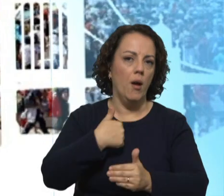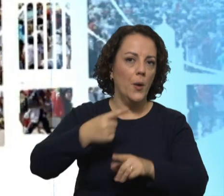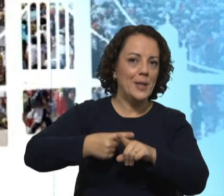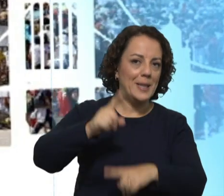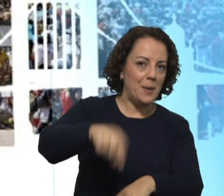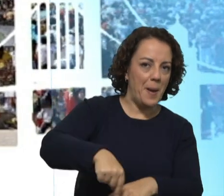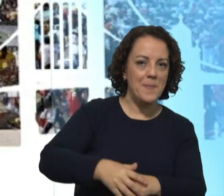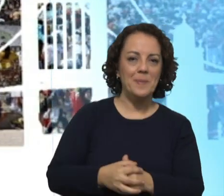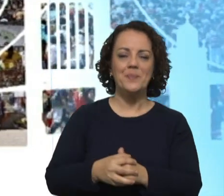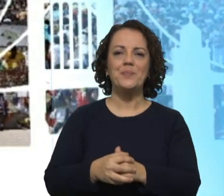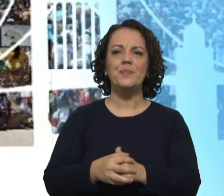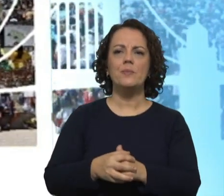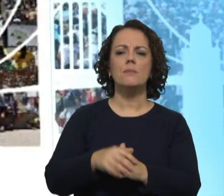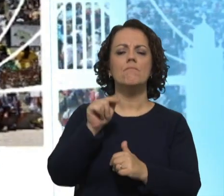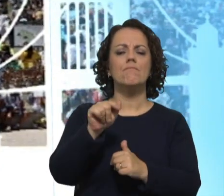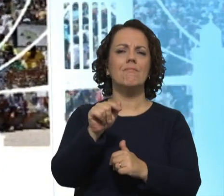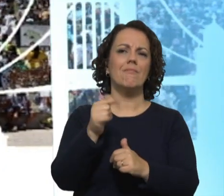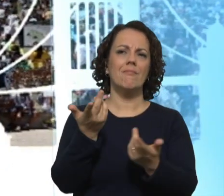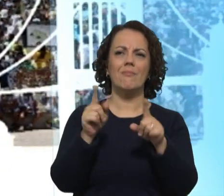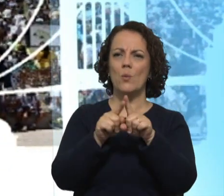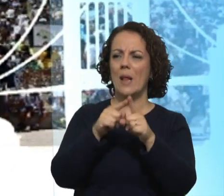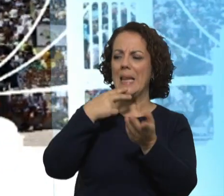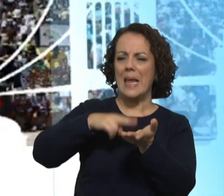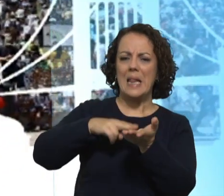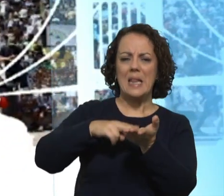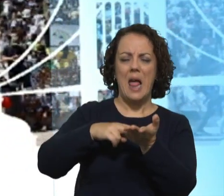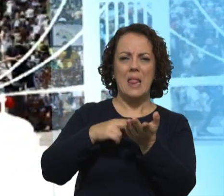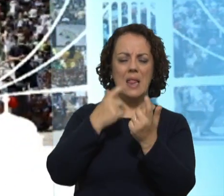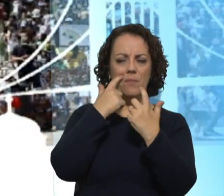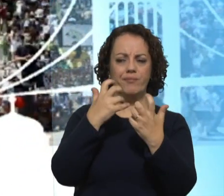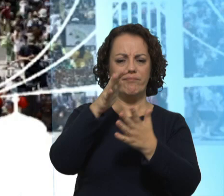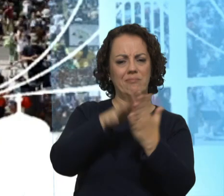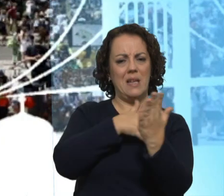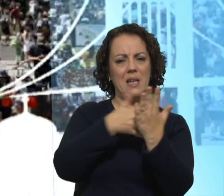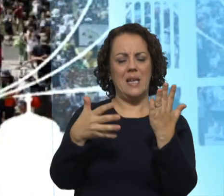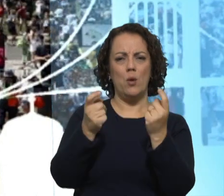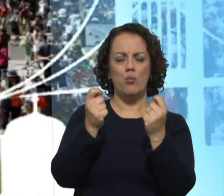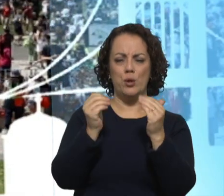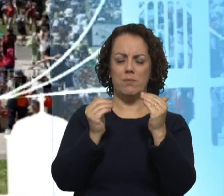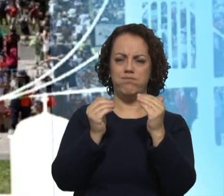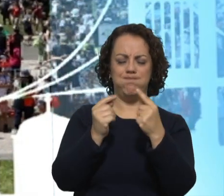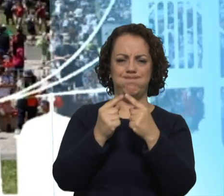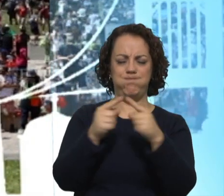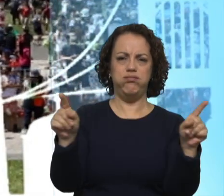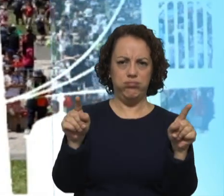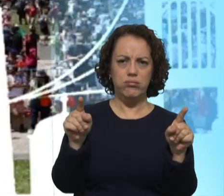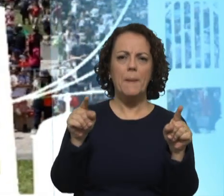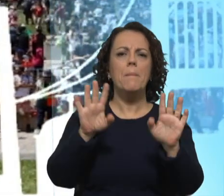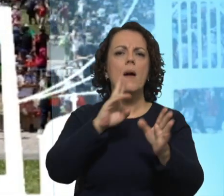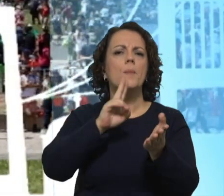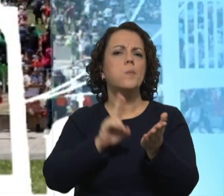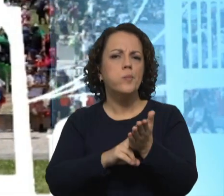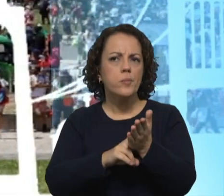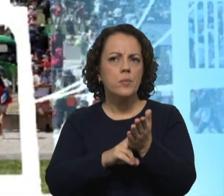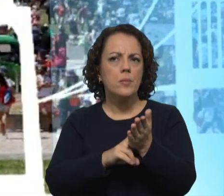São realidades cronologicamente muito distantes, mas ao fim e ao cabo o que acontece, as mensagens